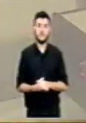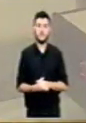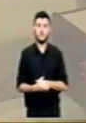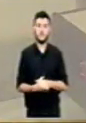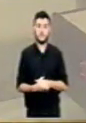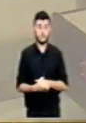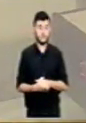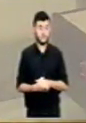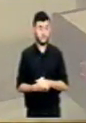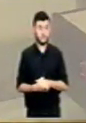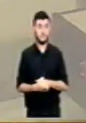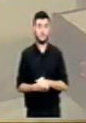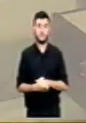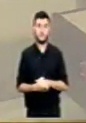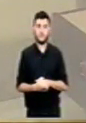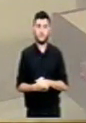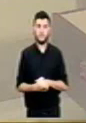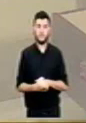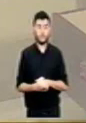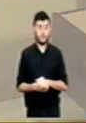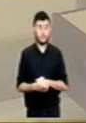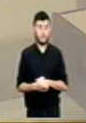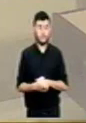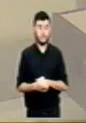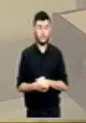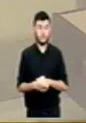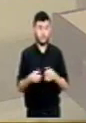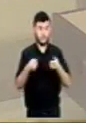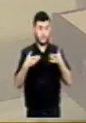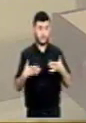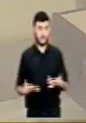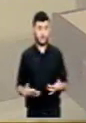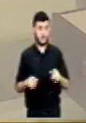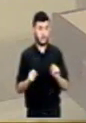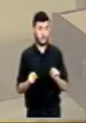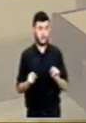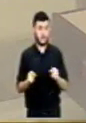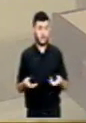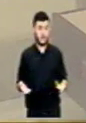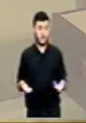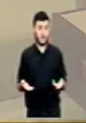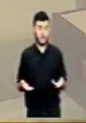Por essas razões, resta demonstrado...